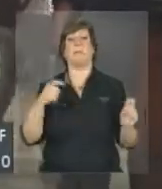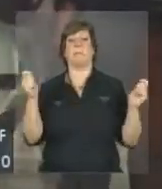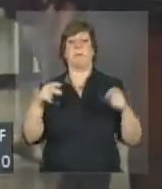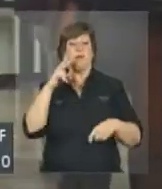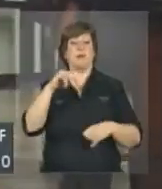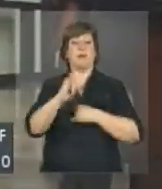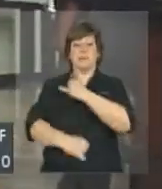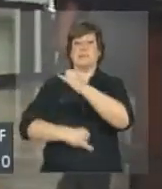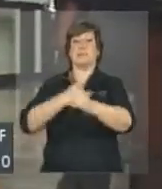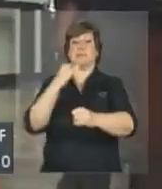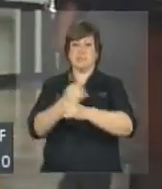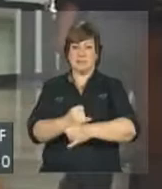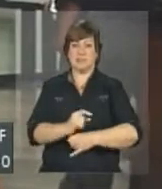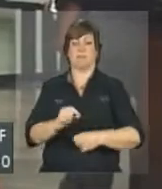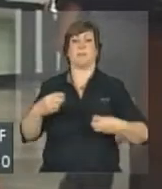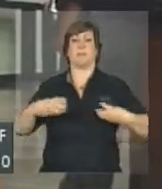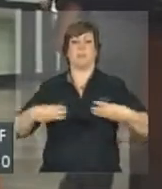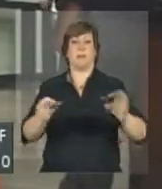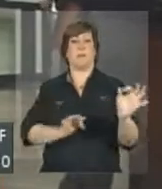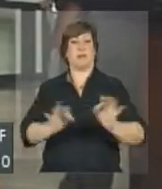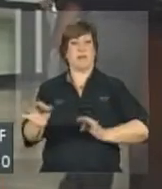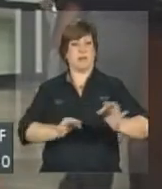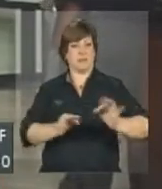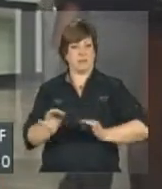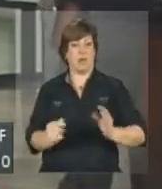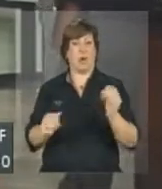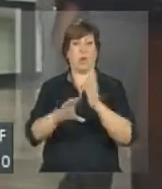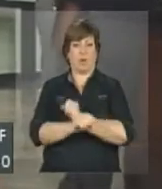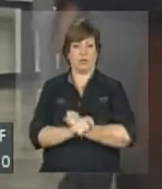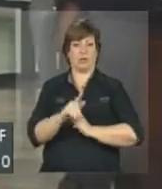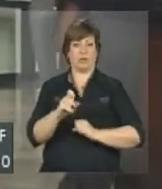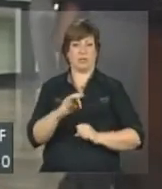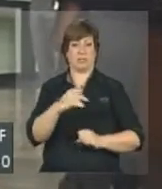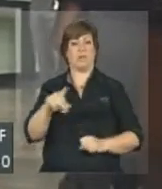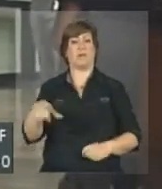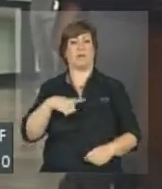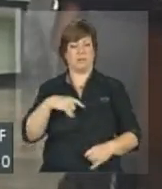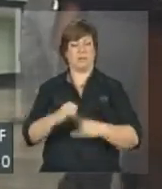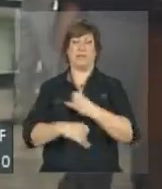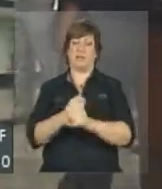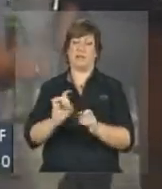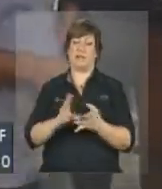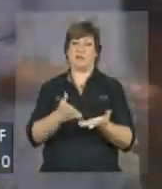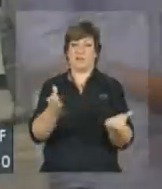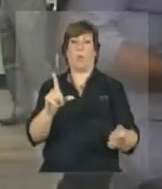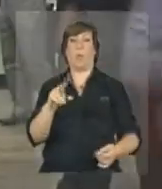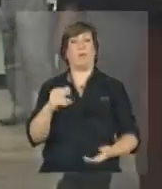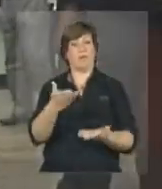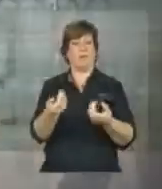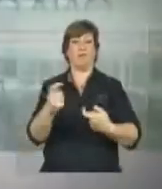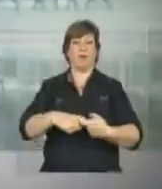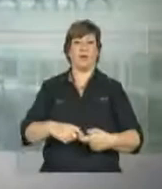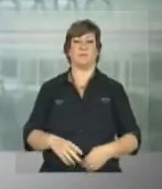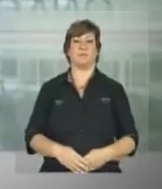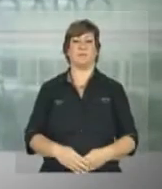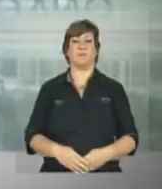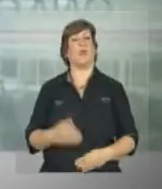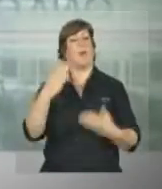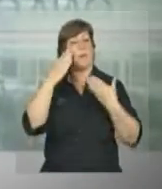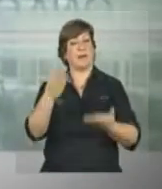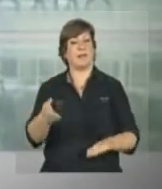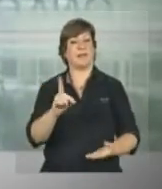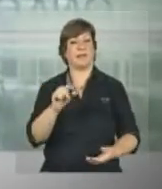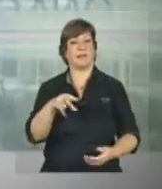acesse a página do Ministério do Planejamento, Orçamento e Gestão na internet. É com você, Lúcia.